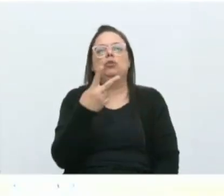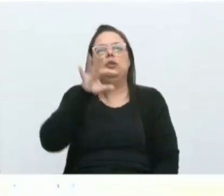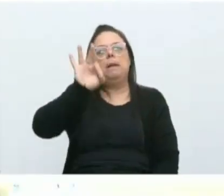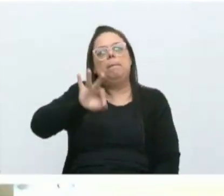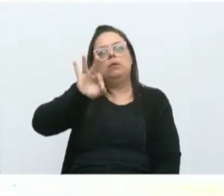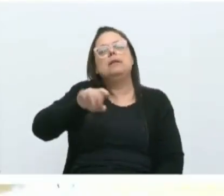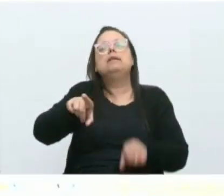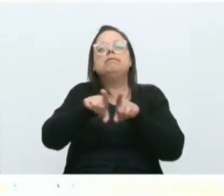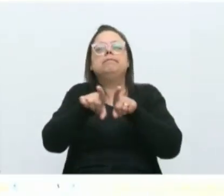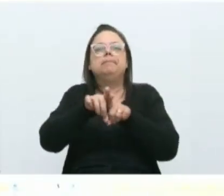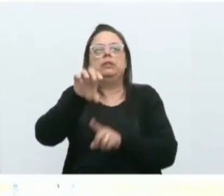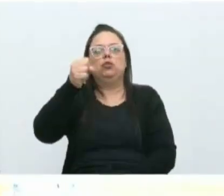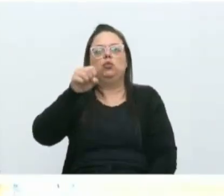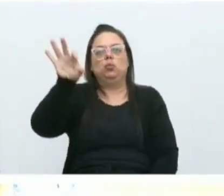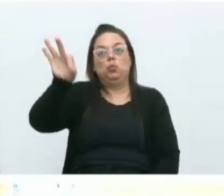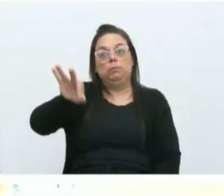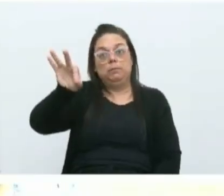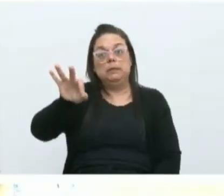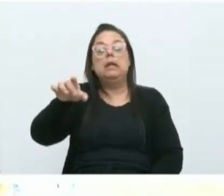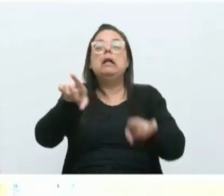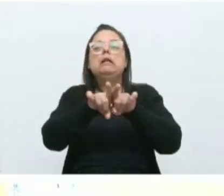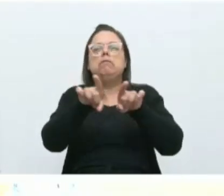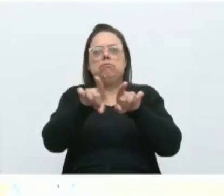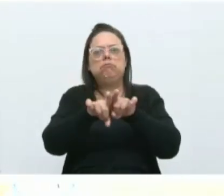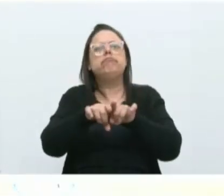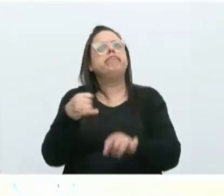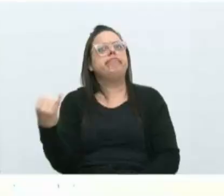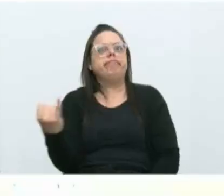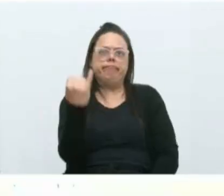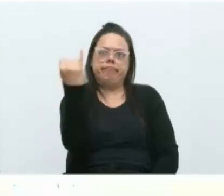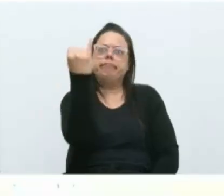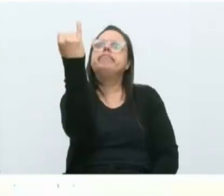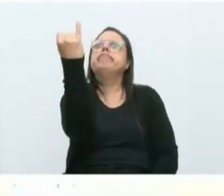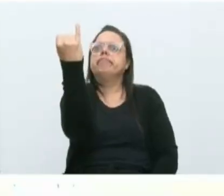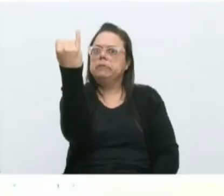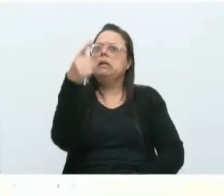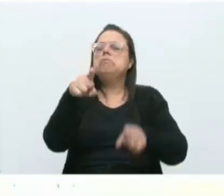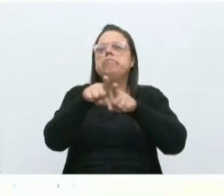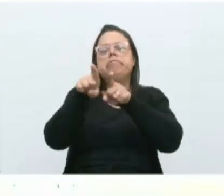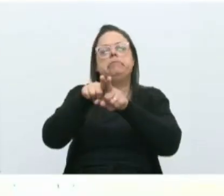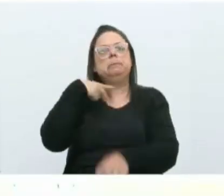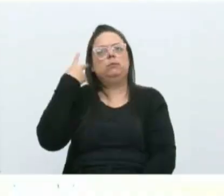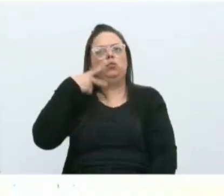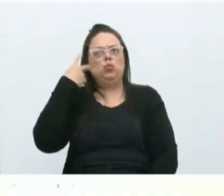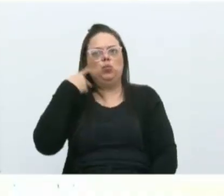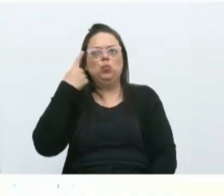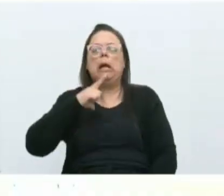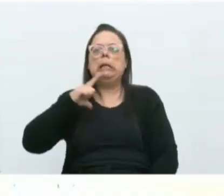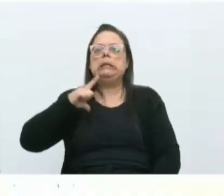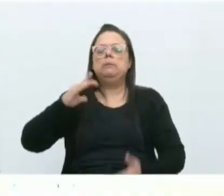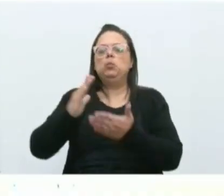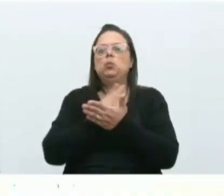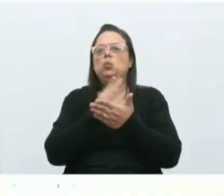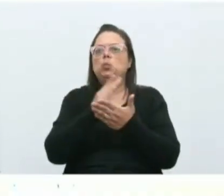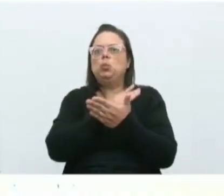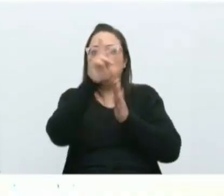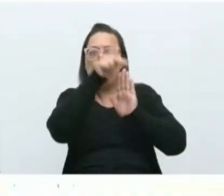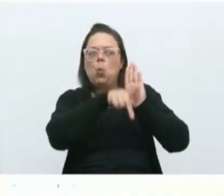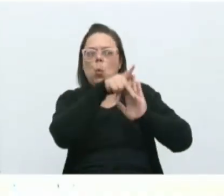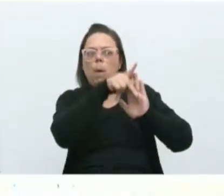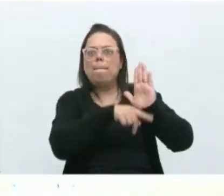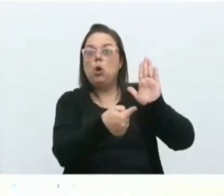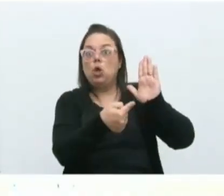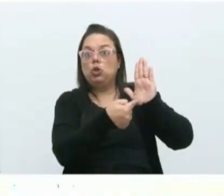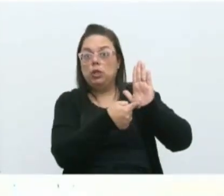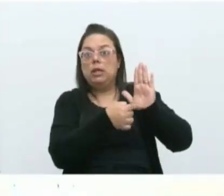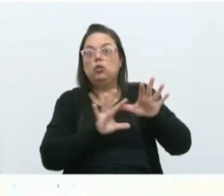8%. Outro ponto bastante importante aí para os vereadores, a gente tem alguns projetos de